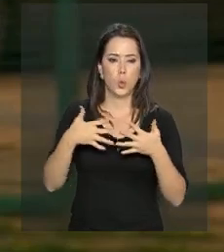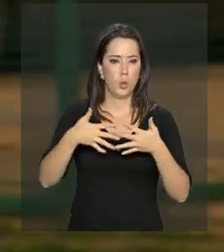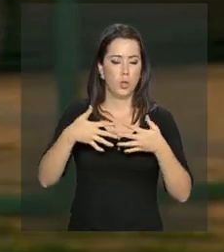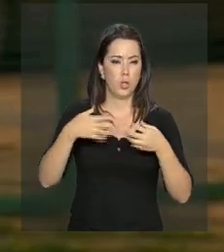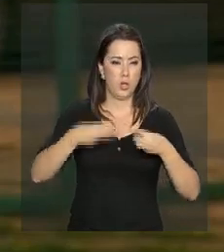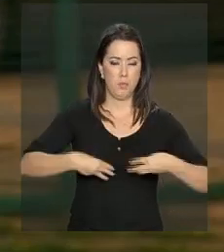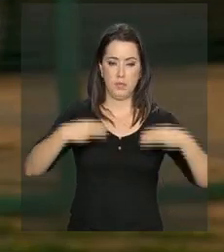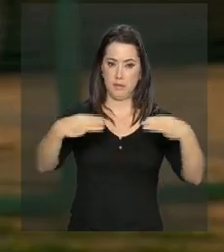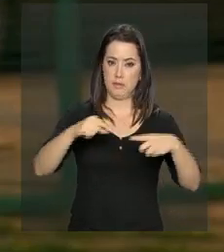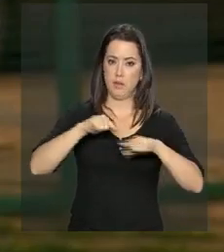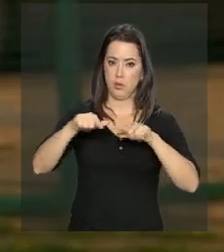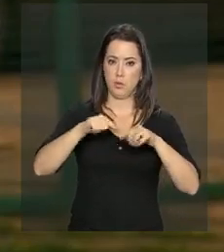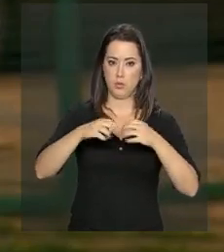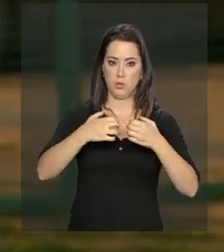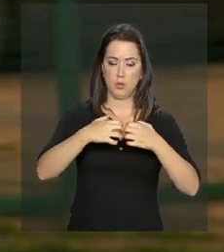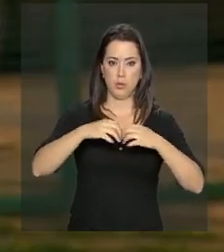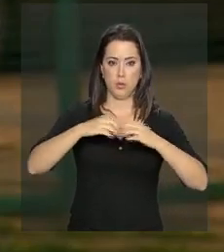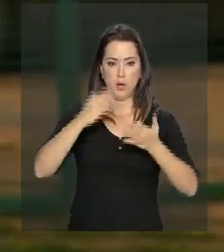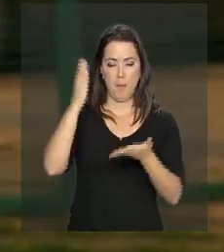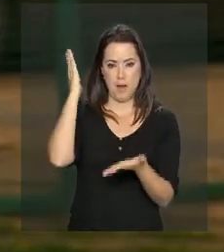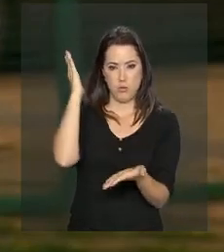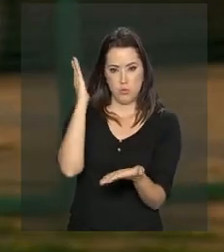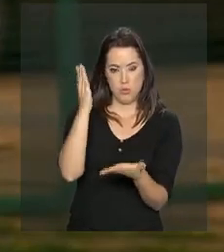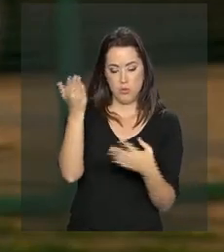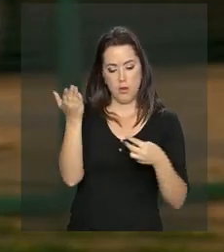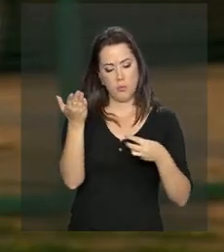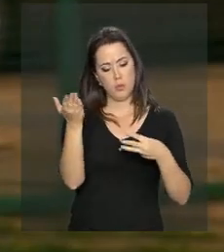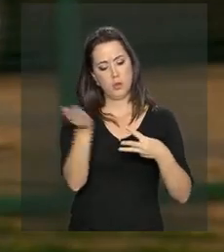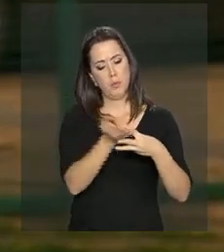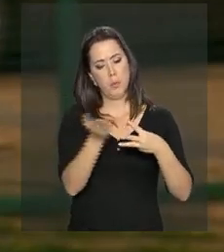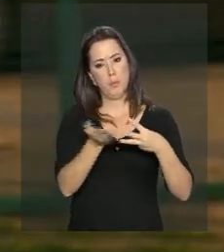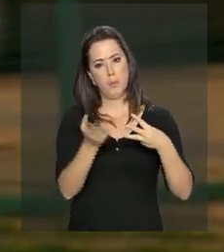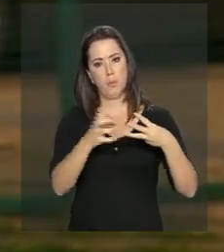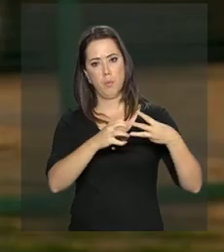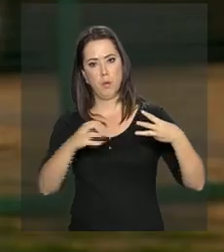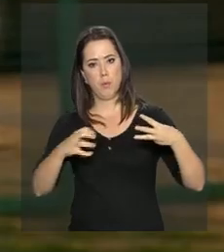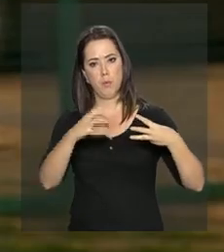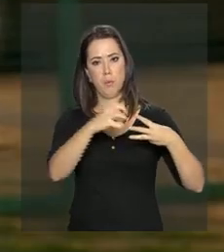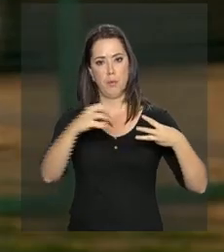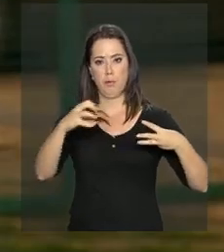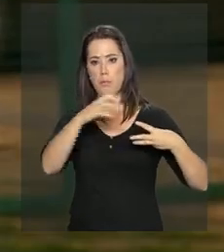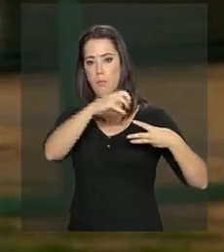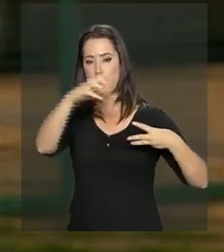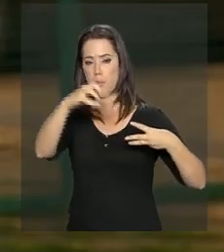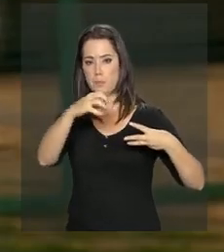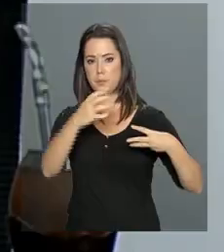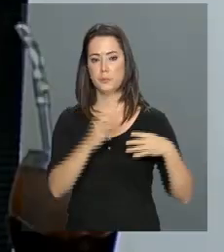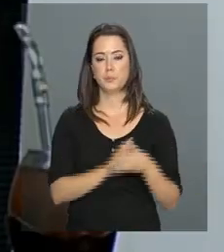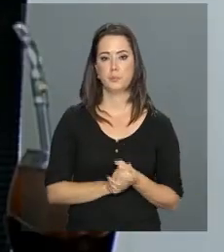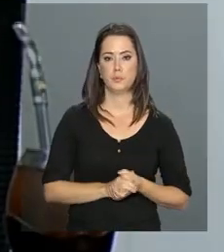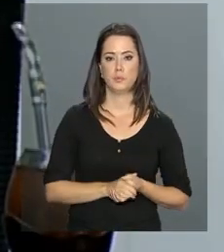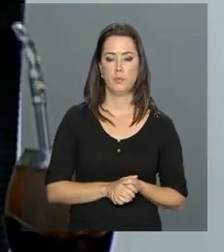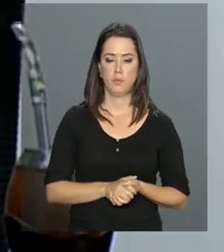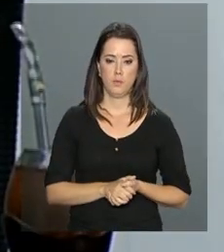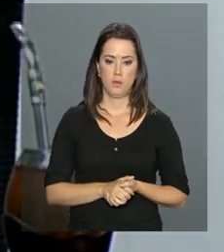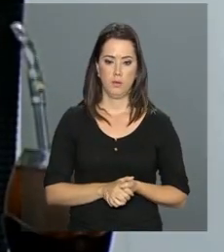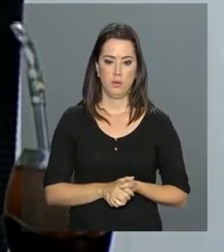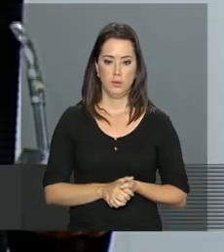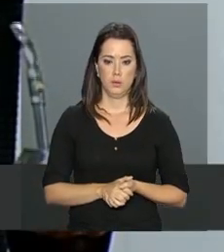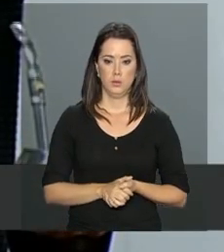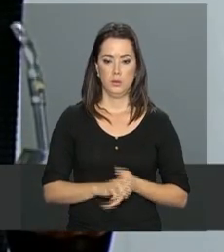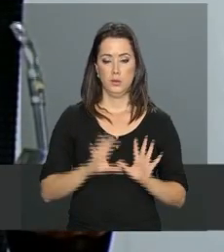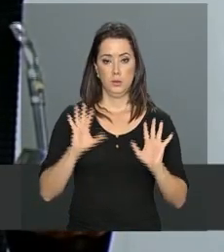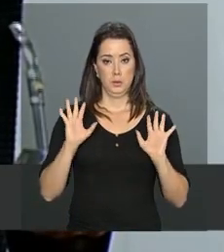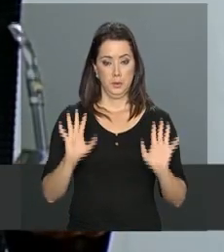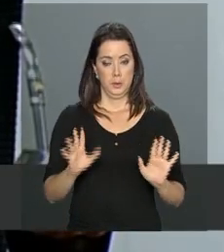ado em três outras pastas dentro dessa nova estrutura vamos ouvi lo em termos